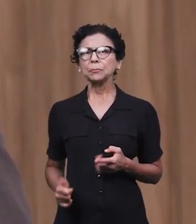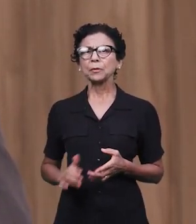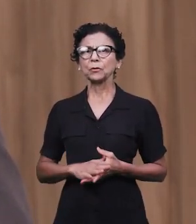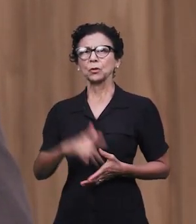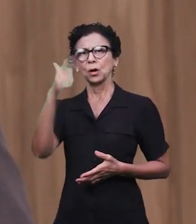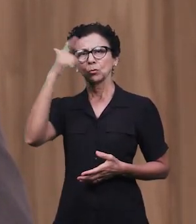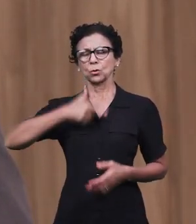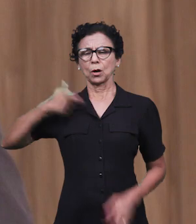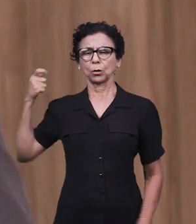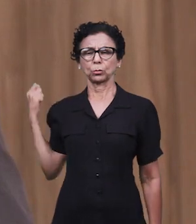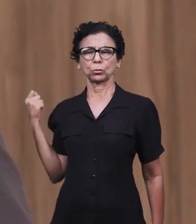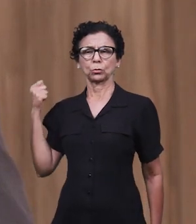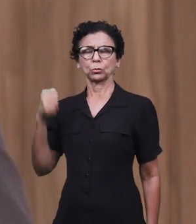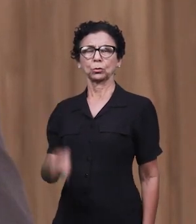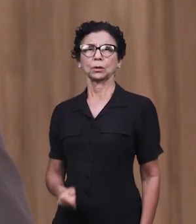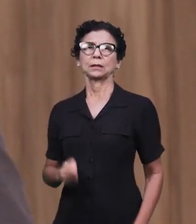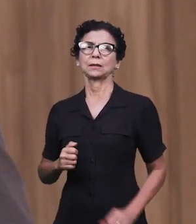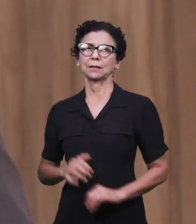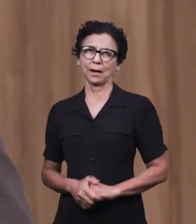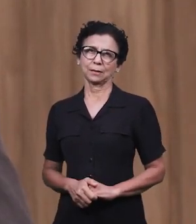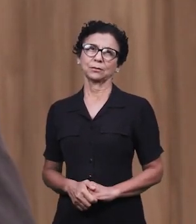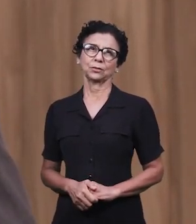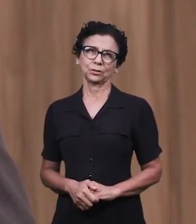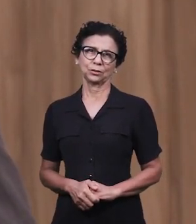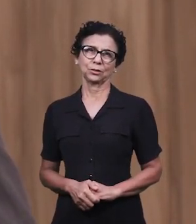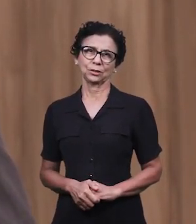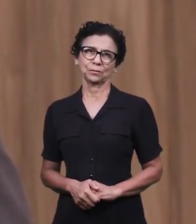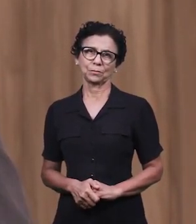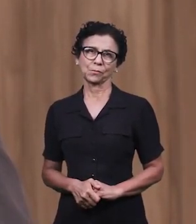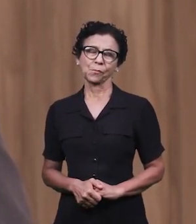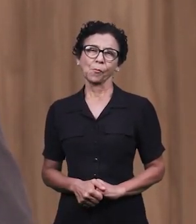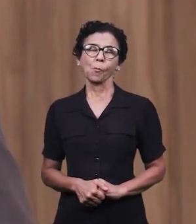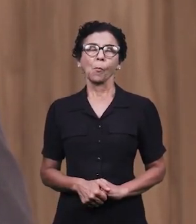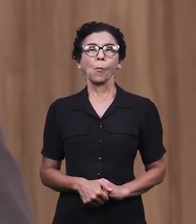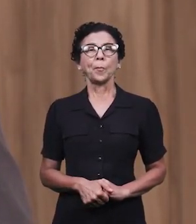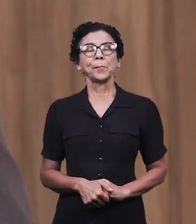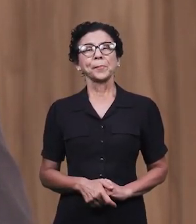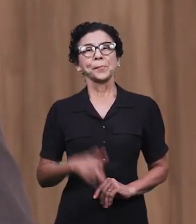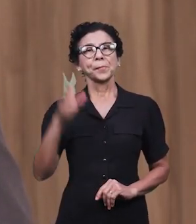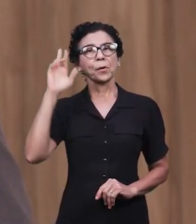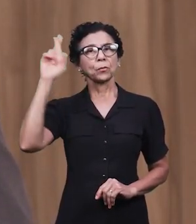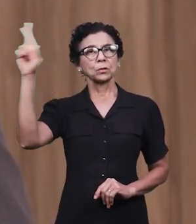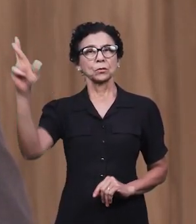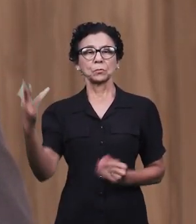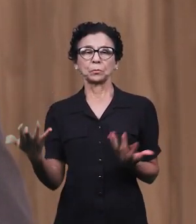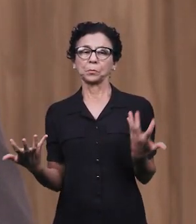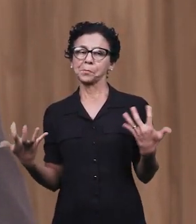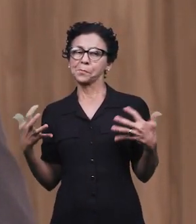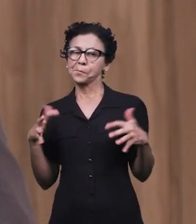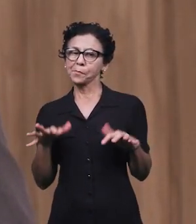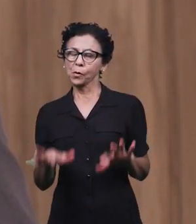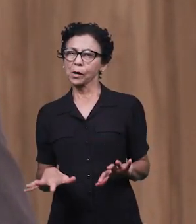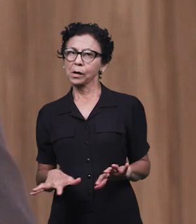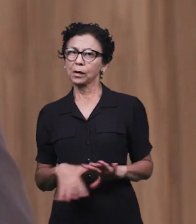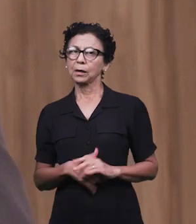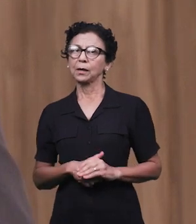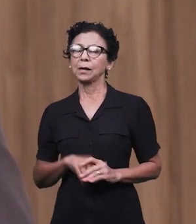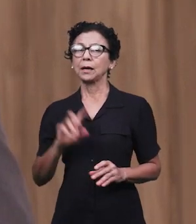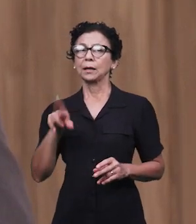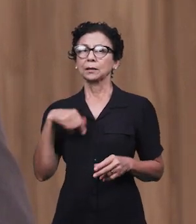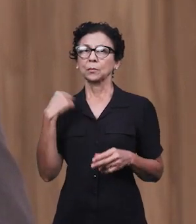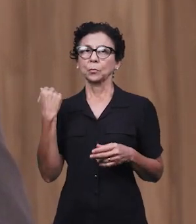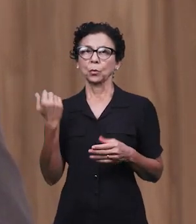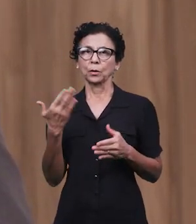darei. Ou seja, Agripa aqui, Agripa II, né, viu o seu pai sofrer um